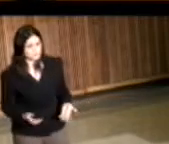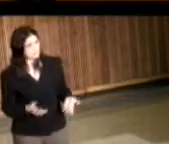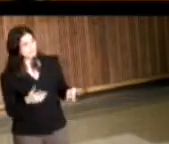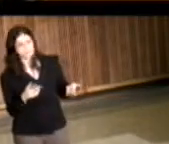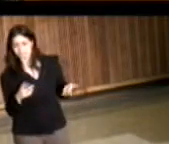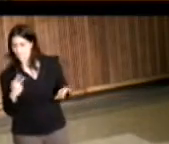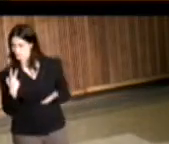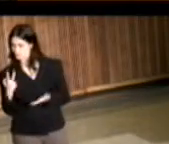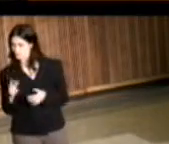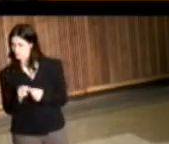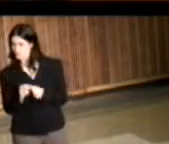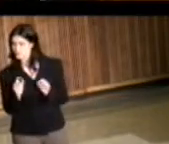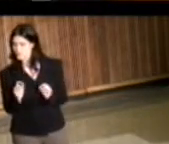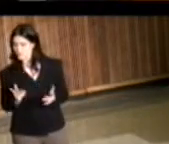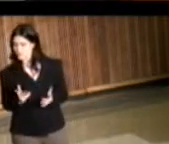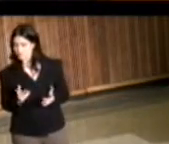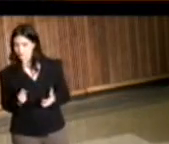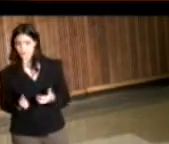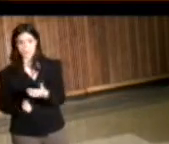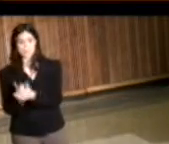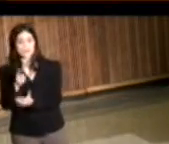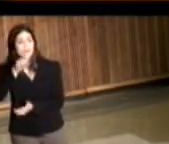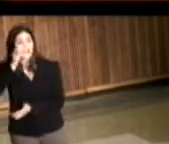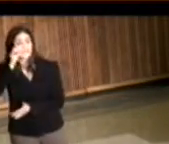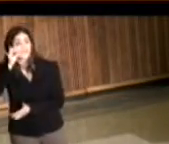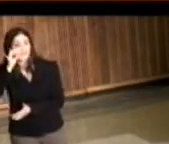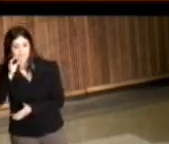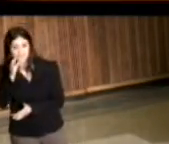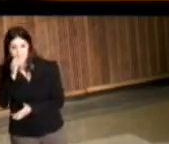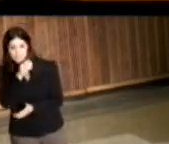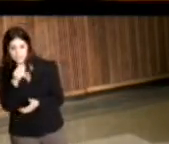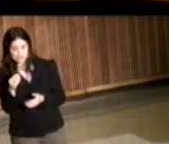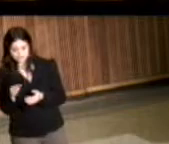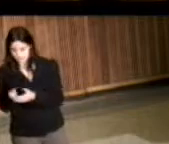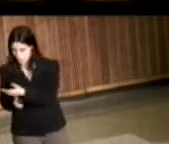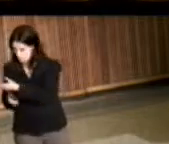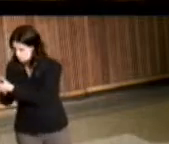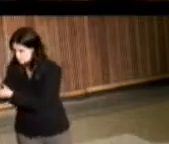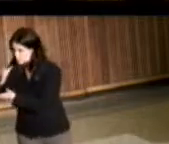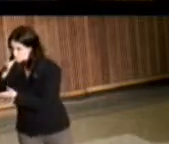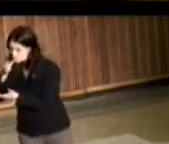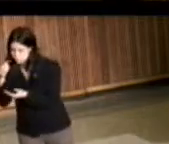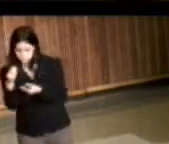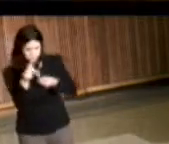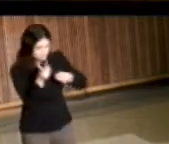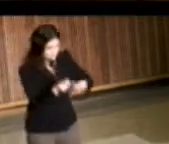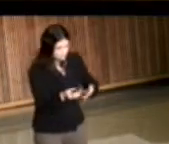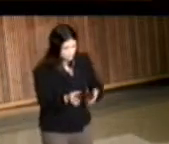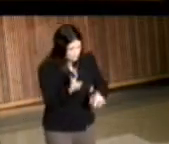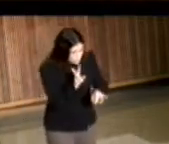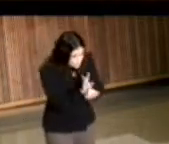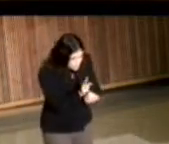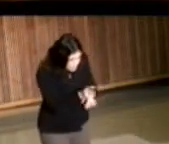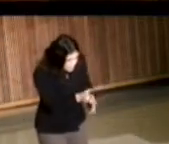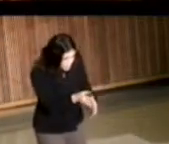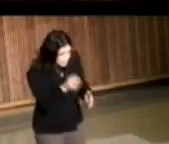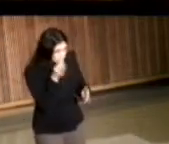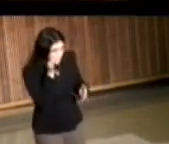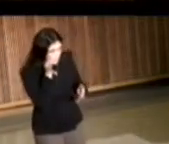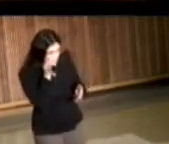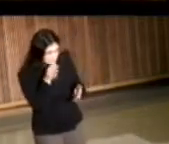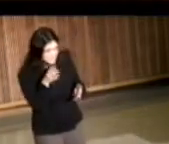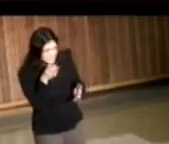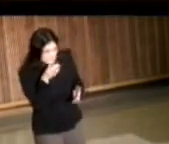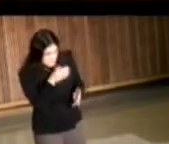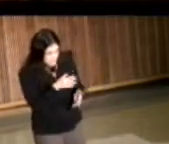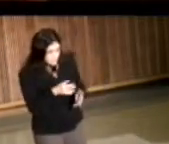bem quente. Compraram um café bem quente, e aquele homem foi lá, e ele disse, toma cuidado, está quente, mas ele estava com tanto frio que ele virou o